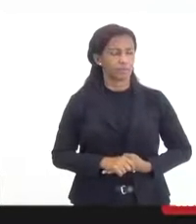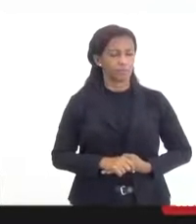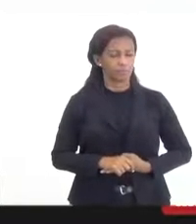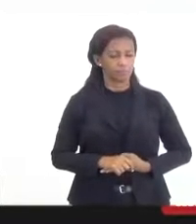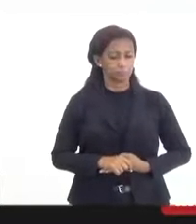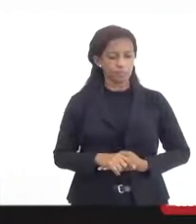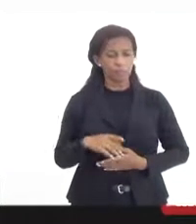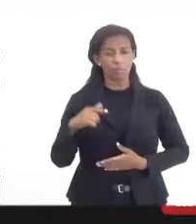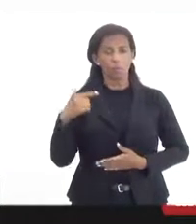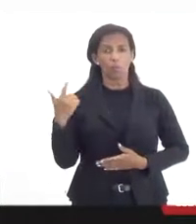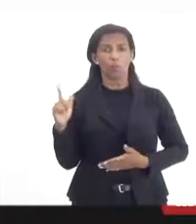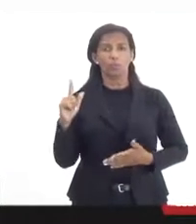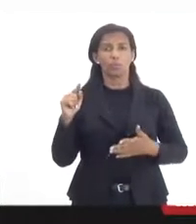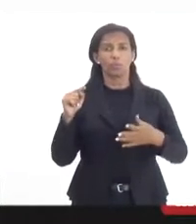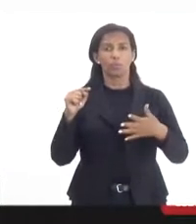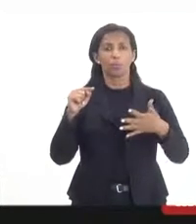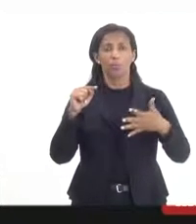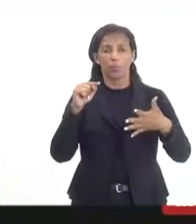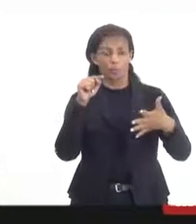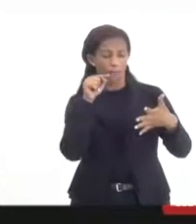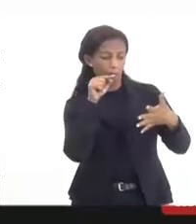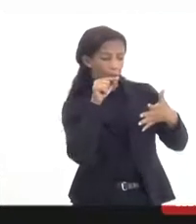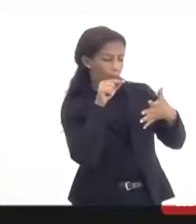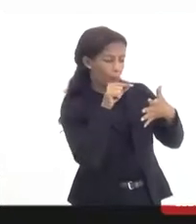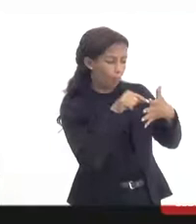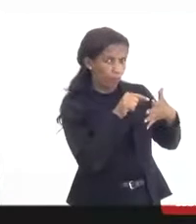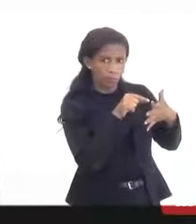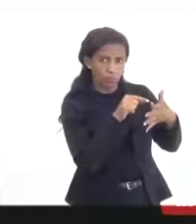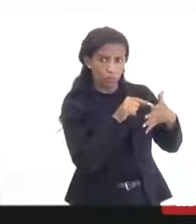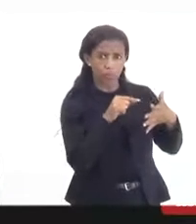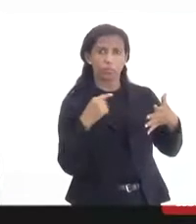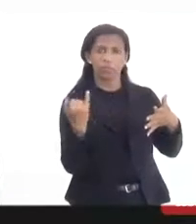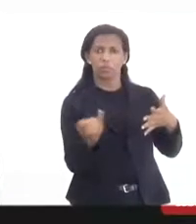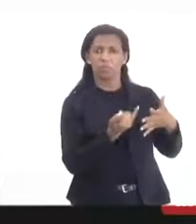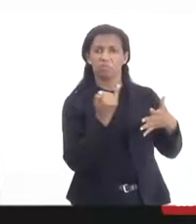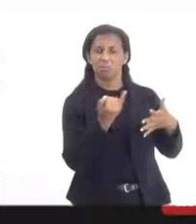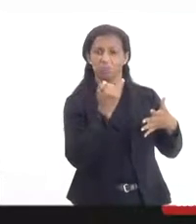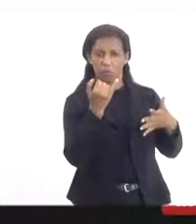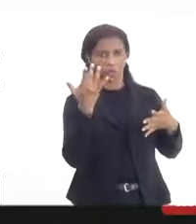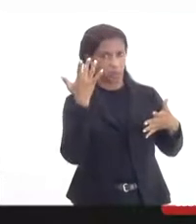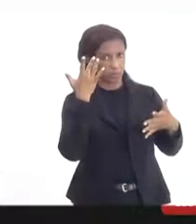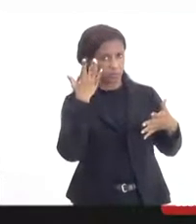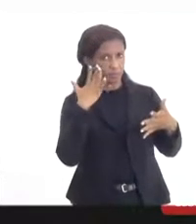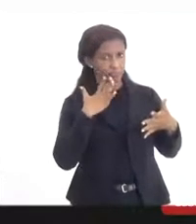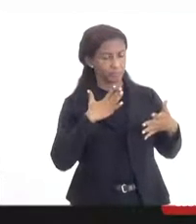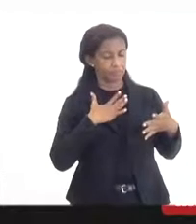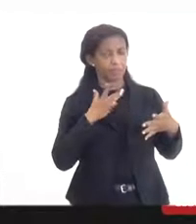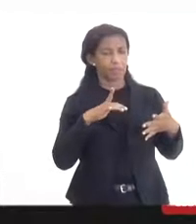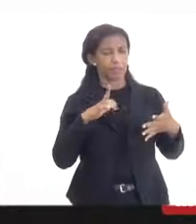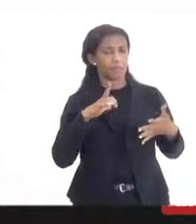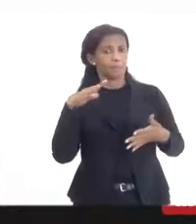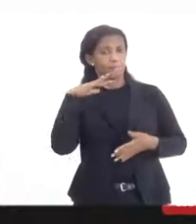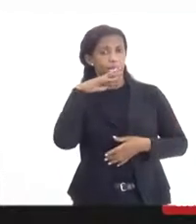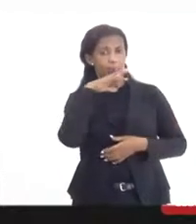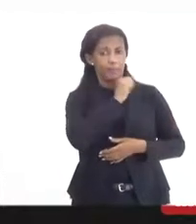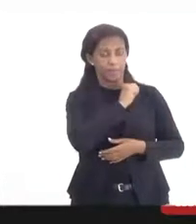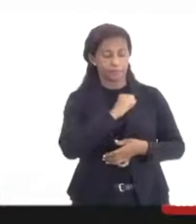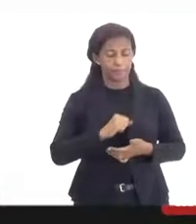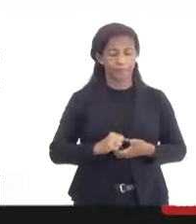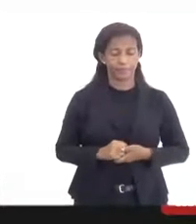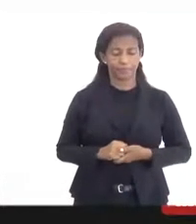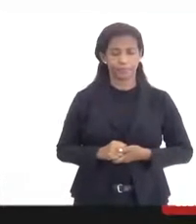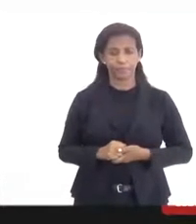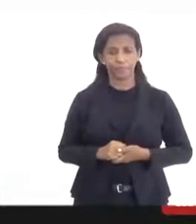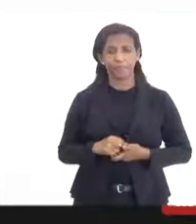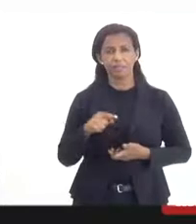Outro ponto importante, até por uma questão aqui também, acho que muito pragmática, é que nós temos percebido